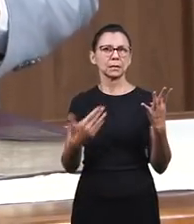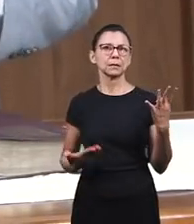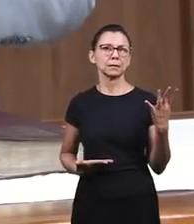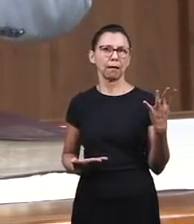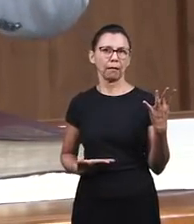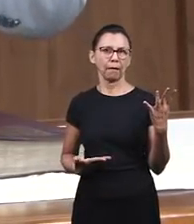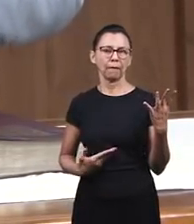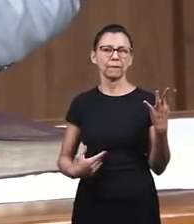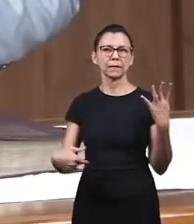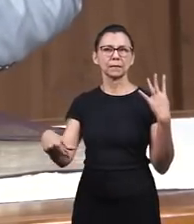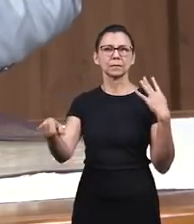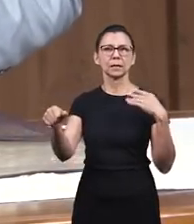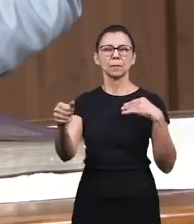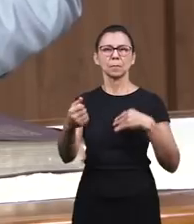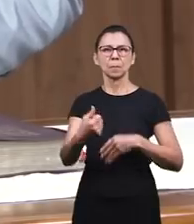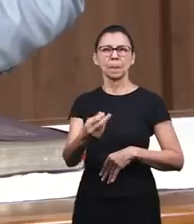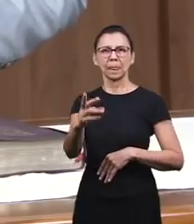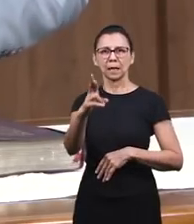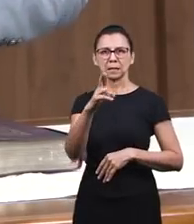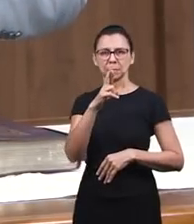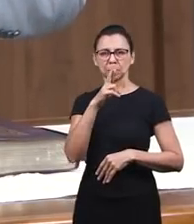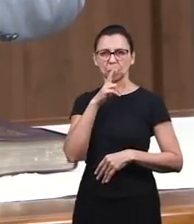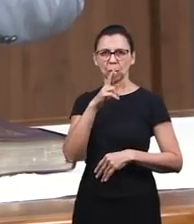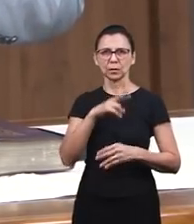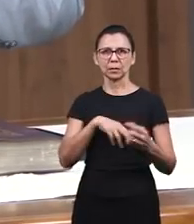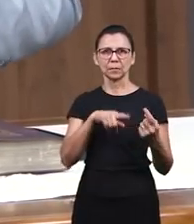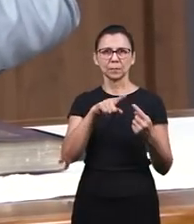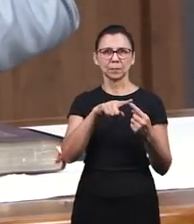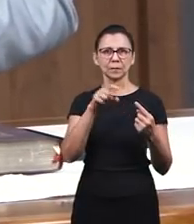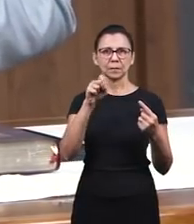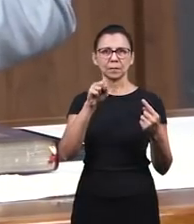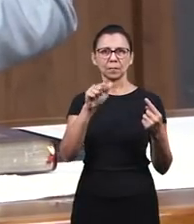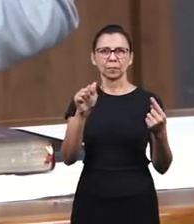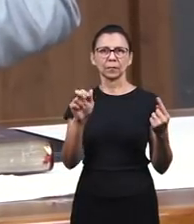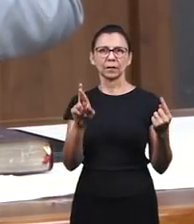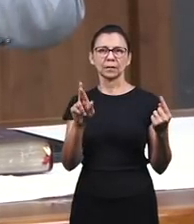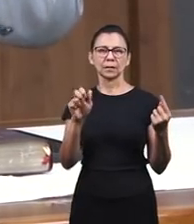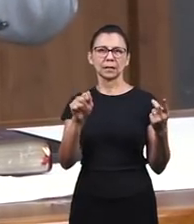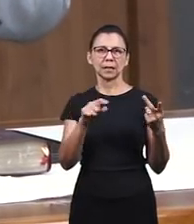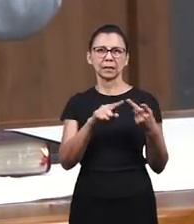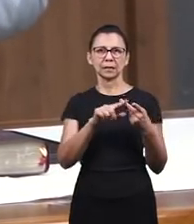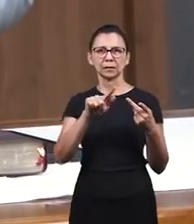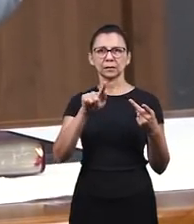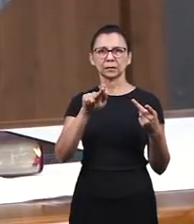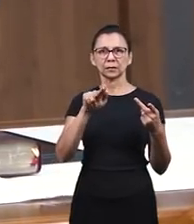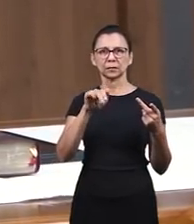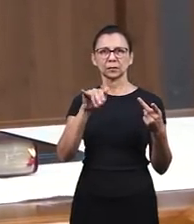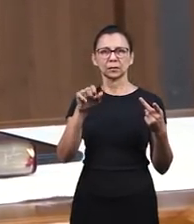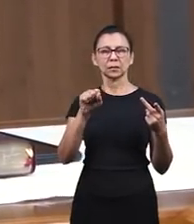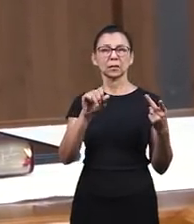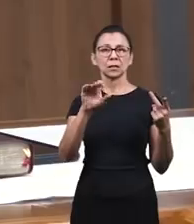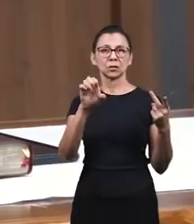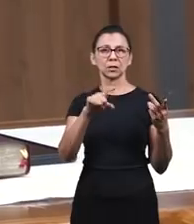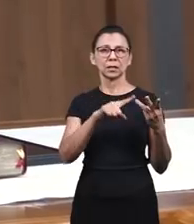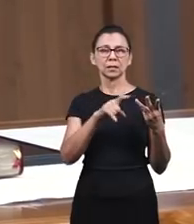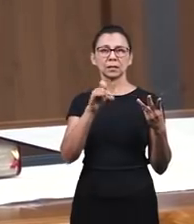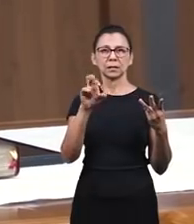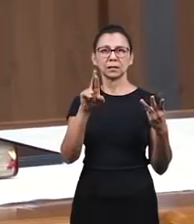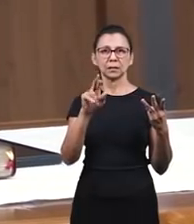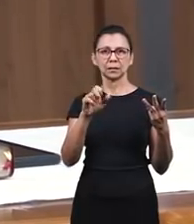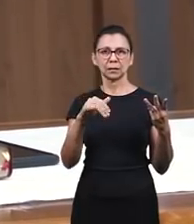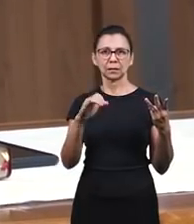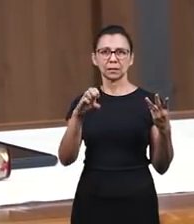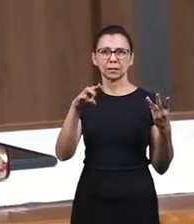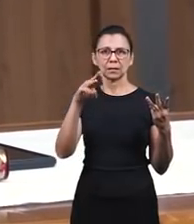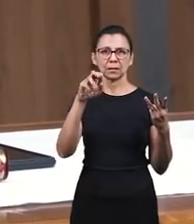senhoras, participações que foram enviadas para nós, são as irmãs Sara Siqueira, Geise Jantorno,